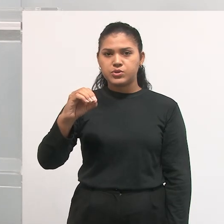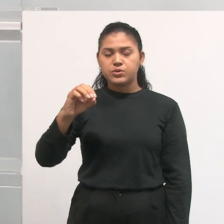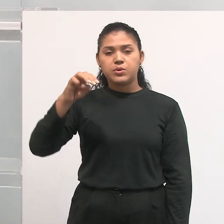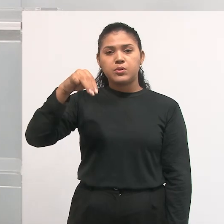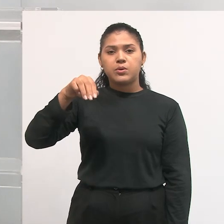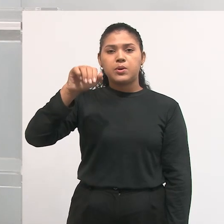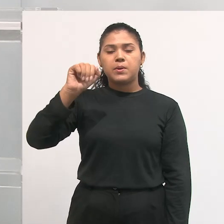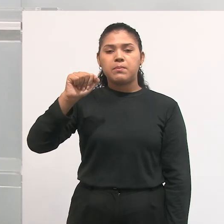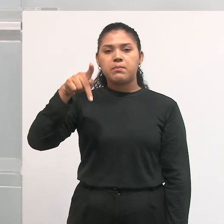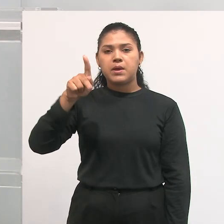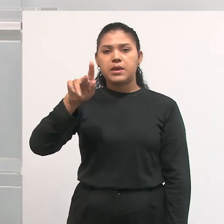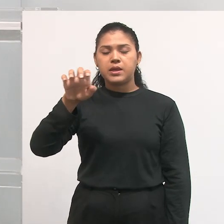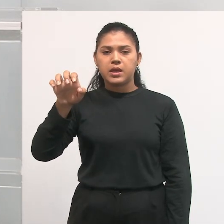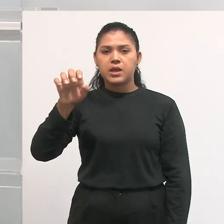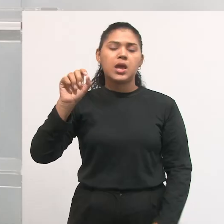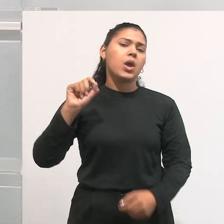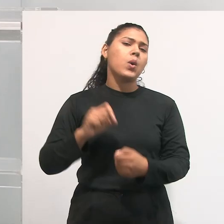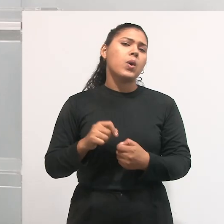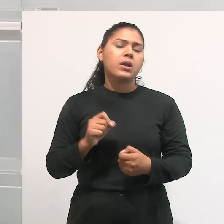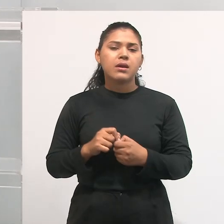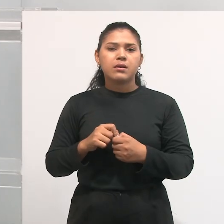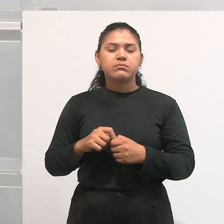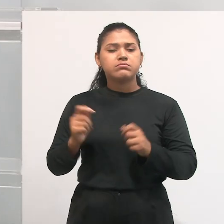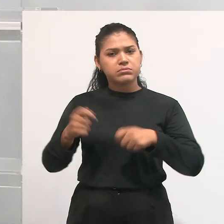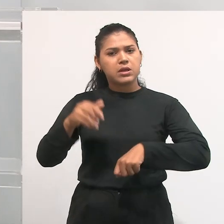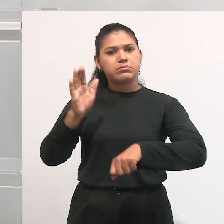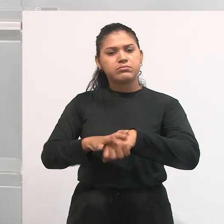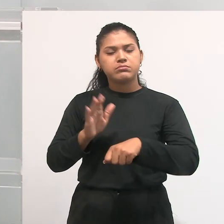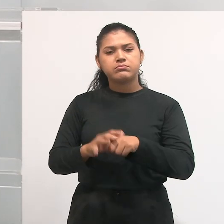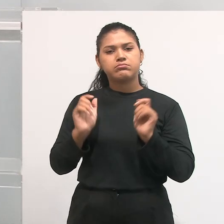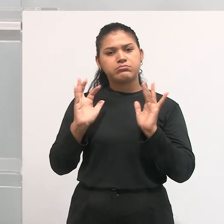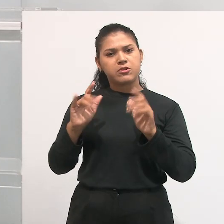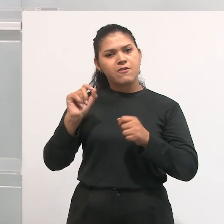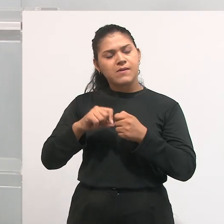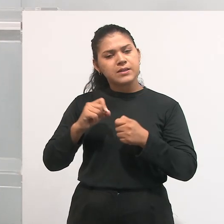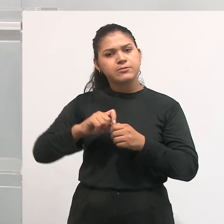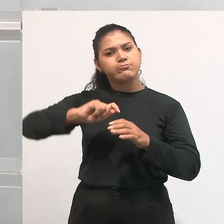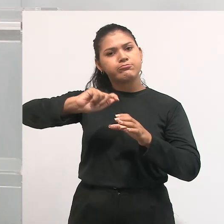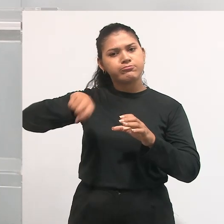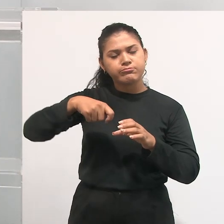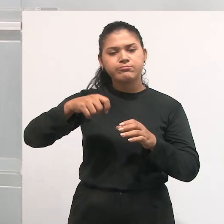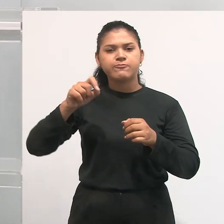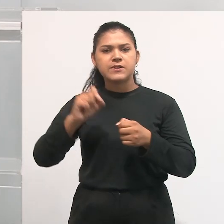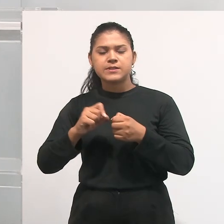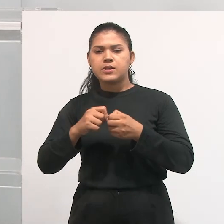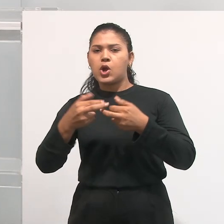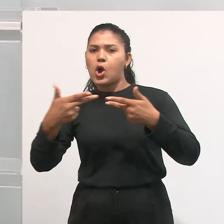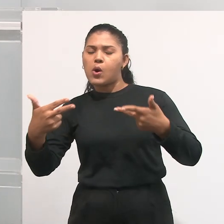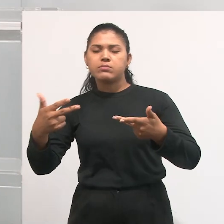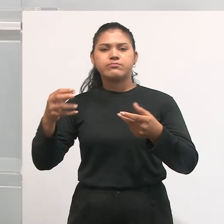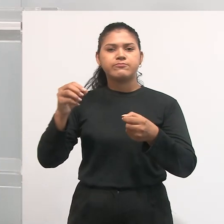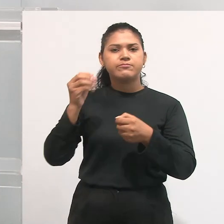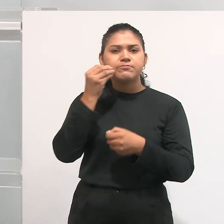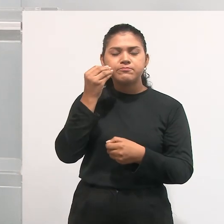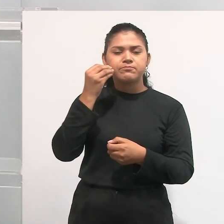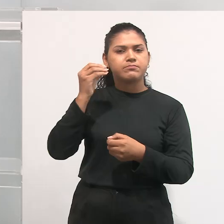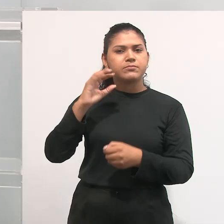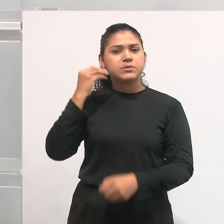coisas, como se fosse, né, numa oficina, como se fosse numa experimentação.